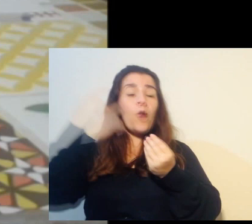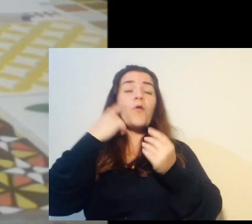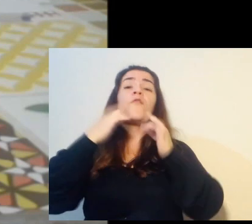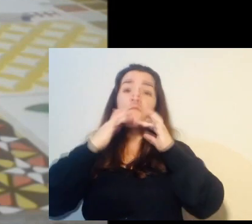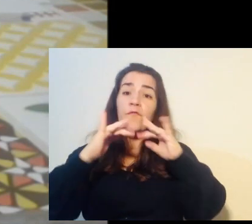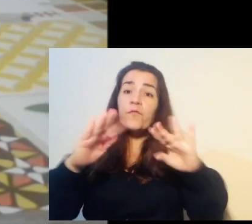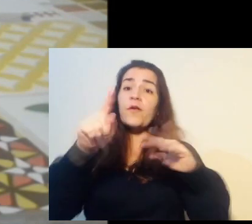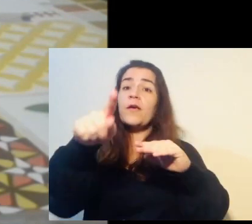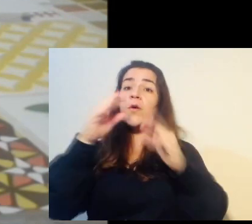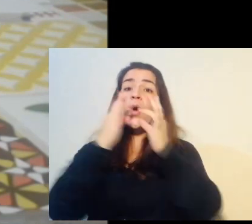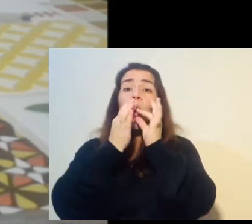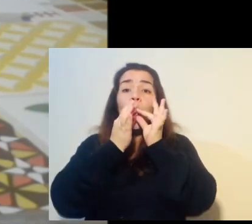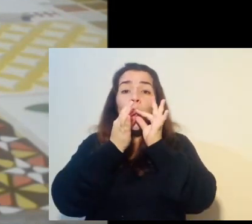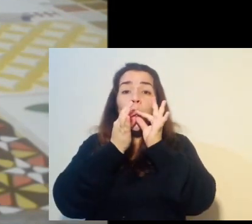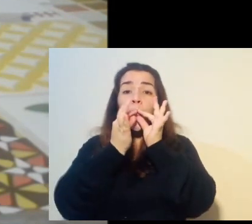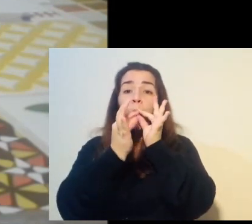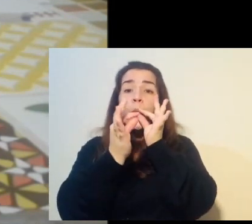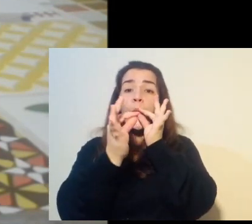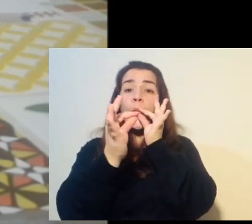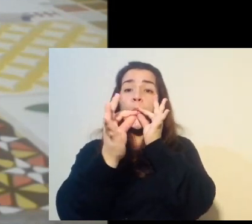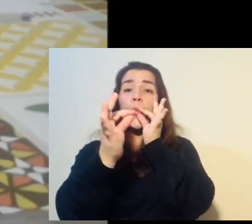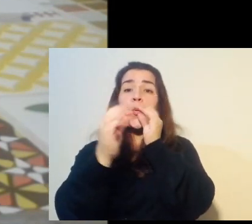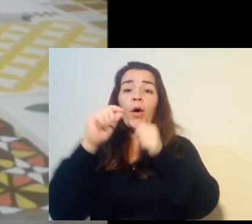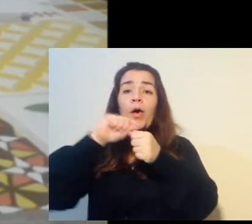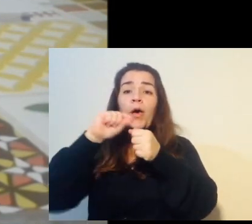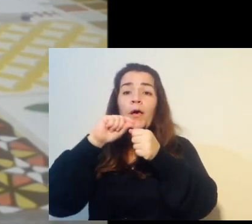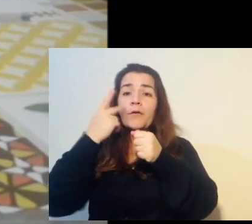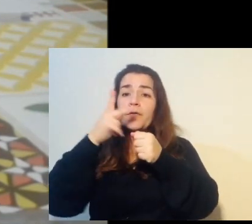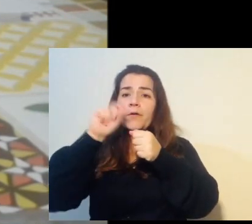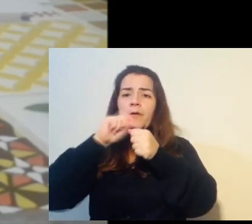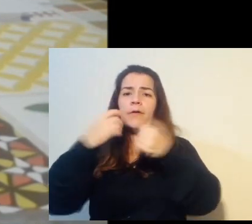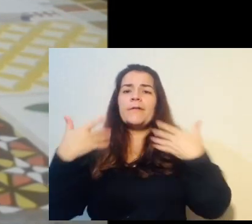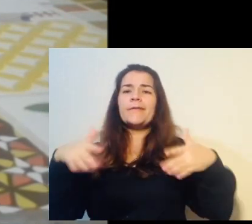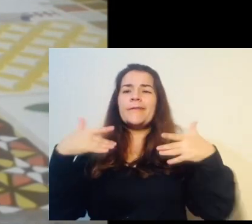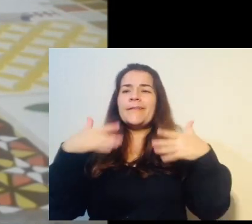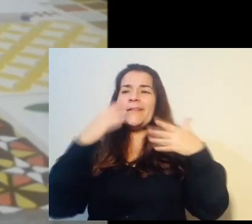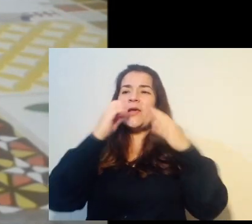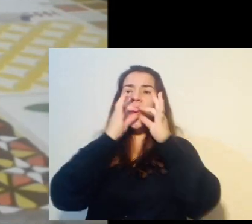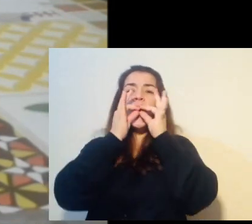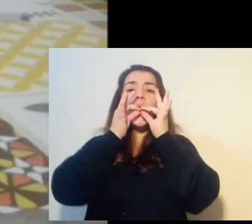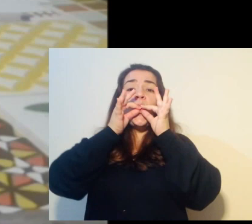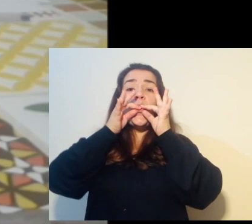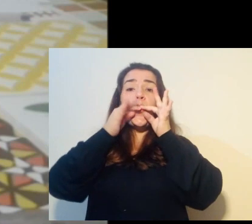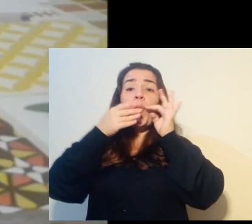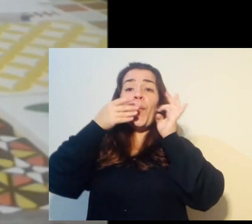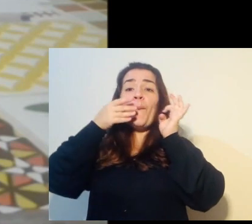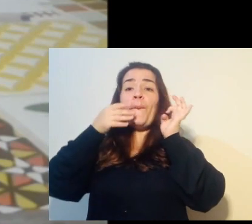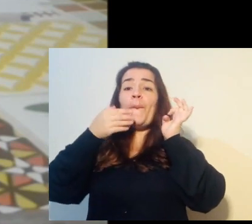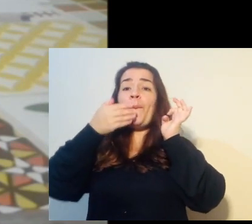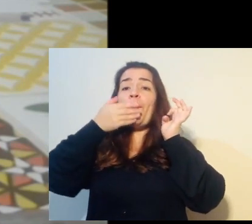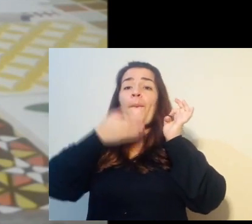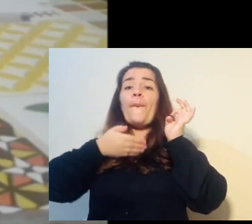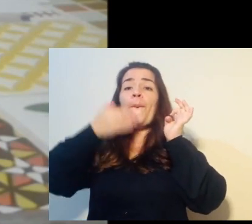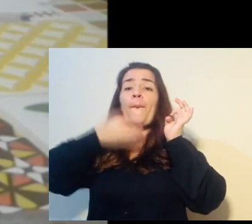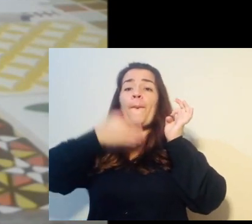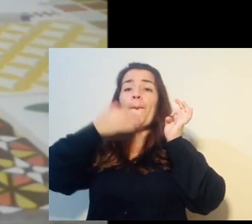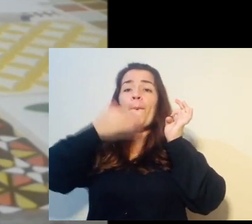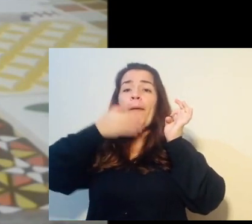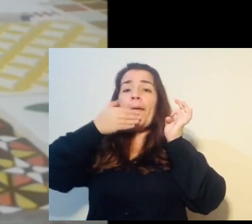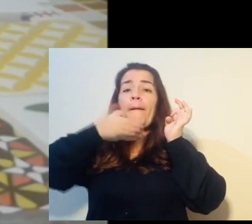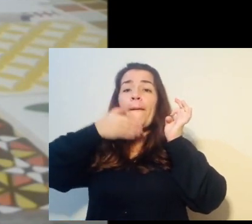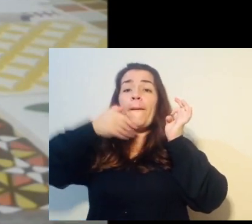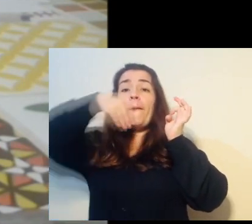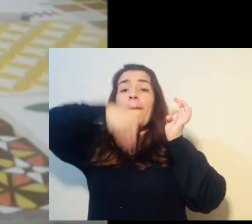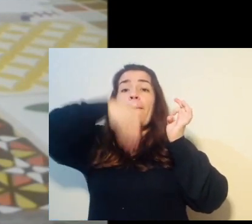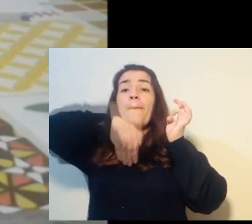A dica que eu dou é como se você assoprasse o dia que está com calor aqui para baixo. Você tem que assoprar para baixo, então você tem que colocar a